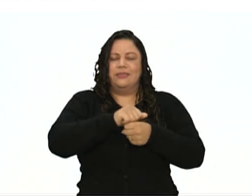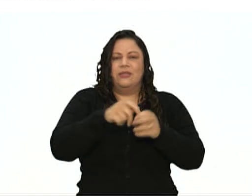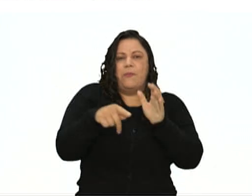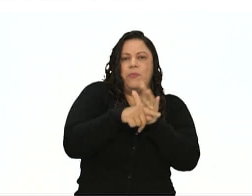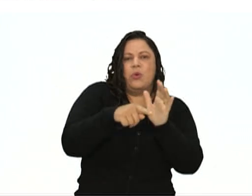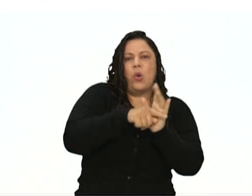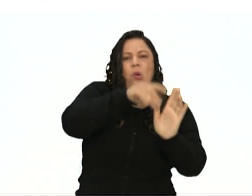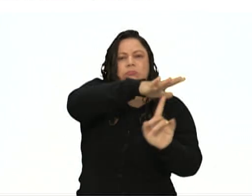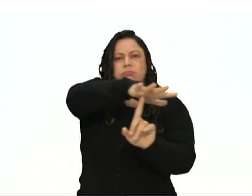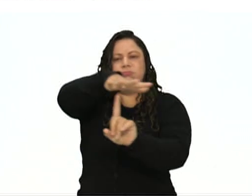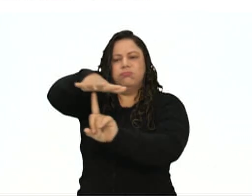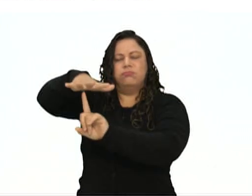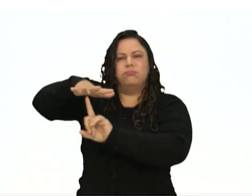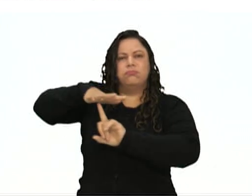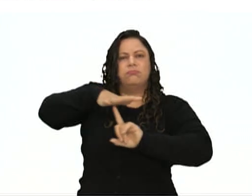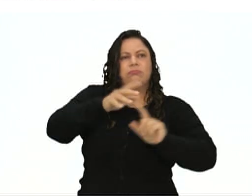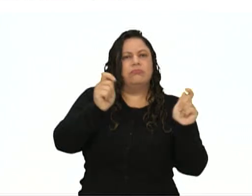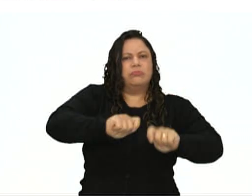araucáceas, plantas